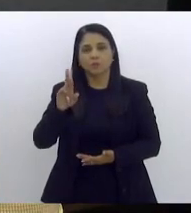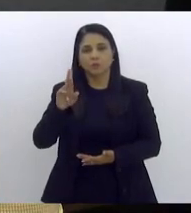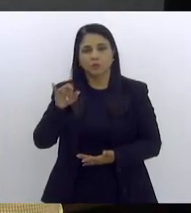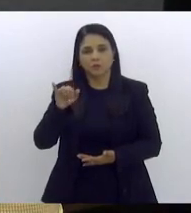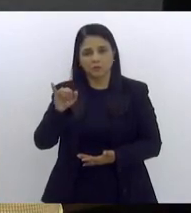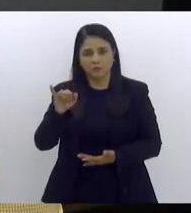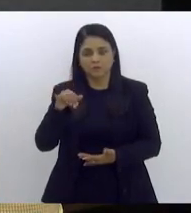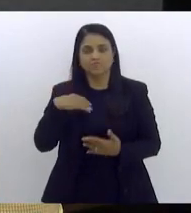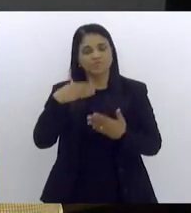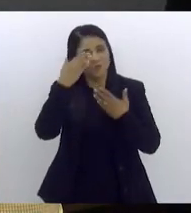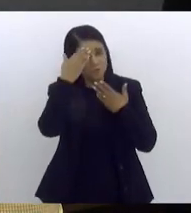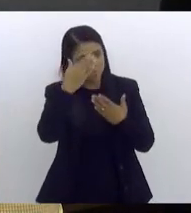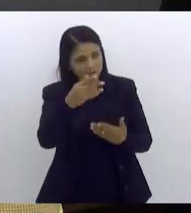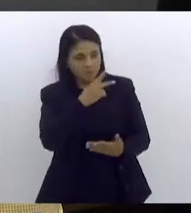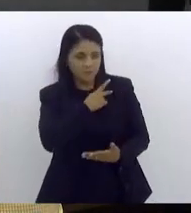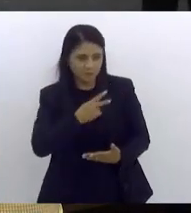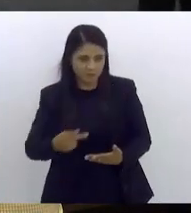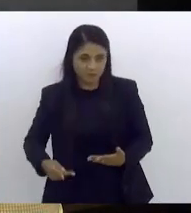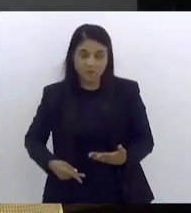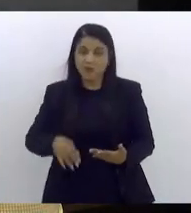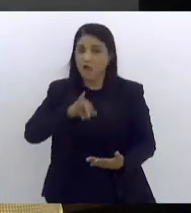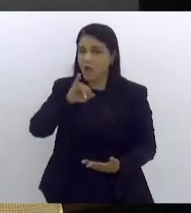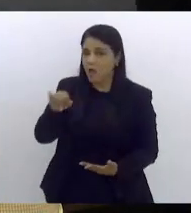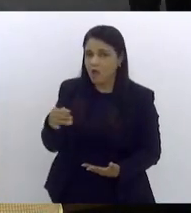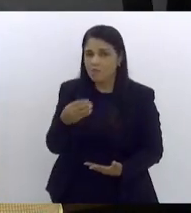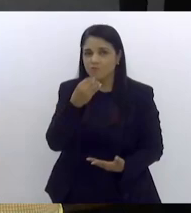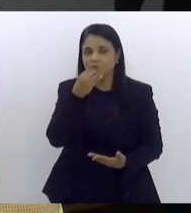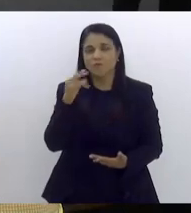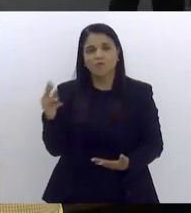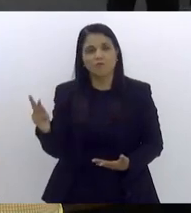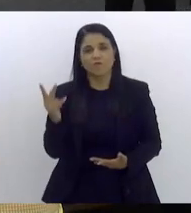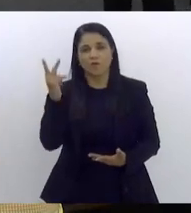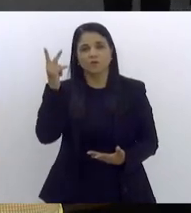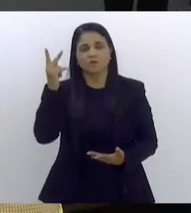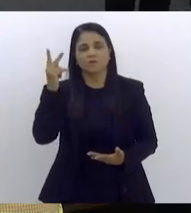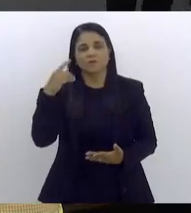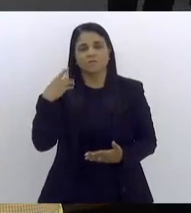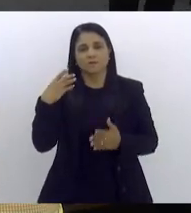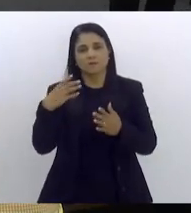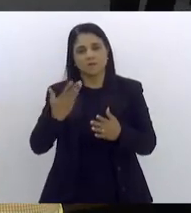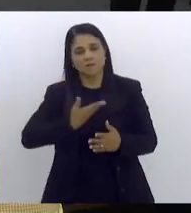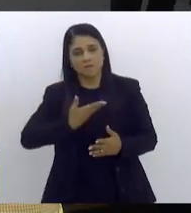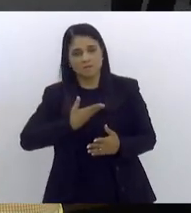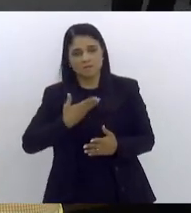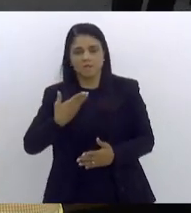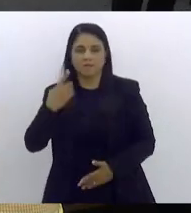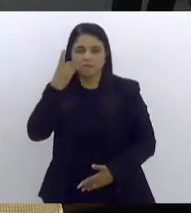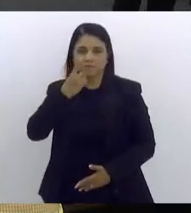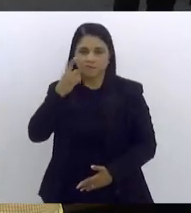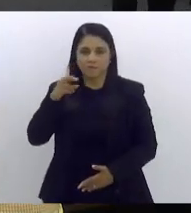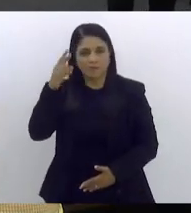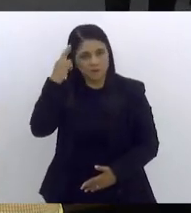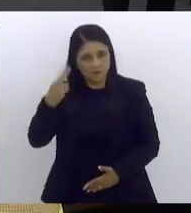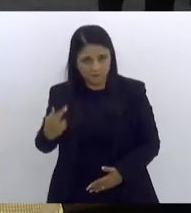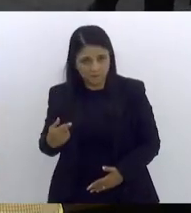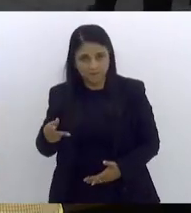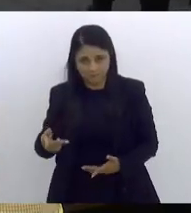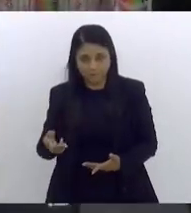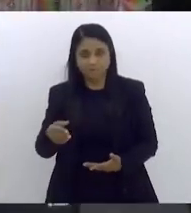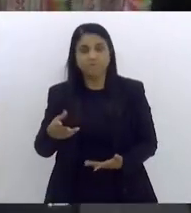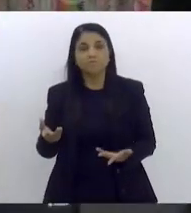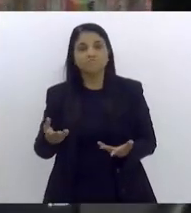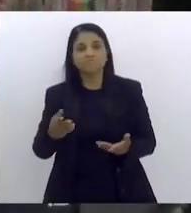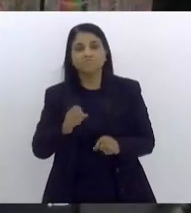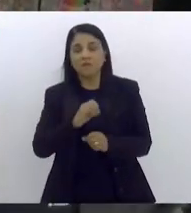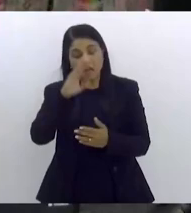Muito obrigado, presidente. Eu só queria aproveitar a oportunidade para valorizar minha companheira deputada Renata Souza quanto a isso. É inacreditável